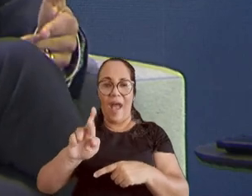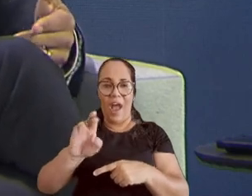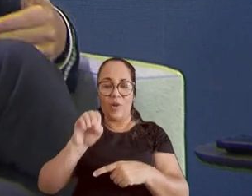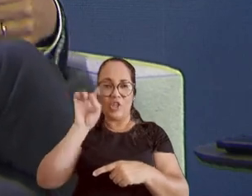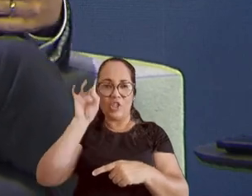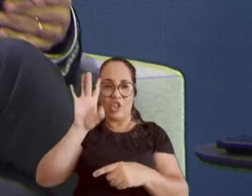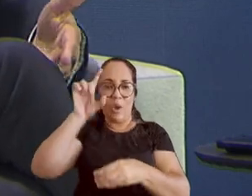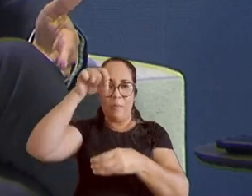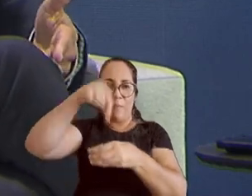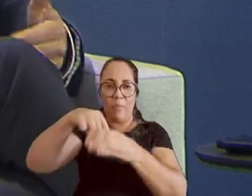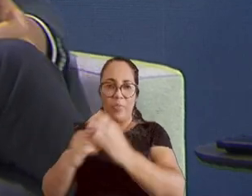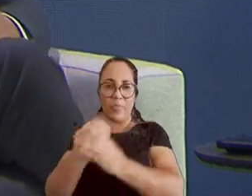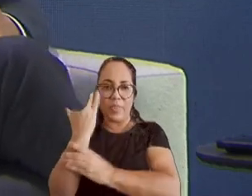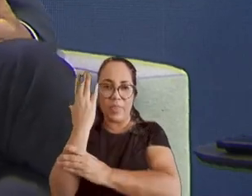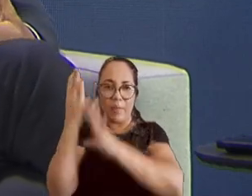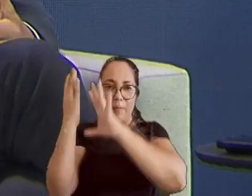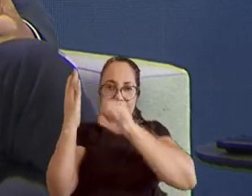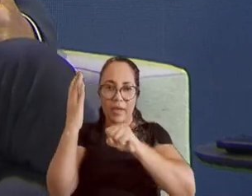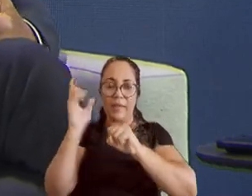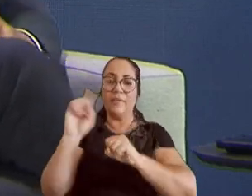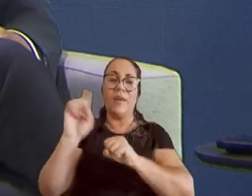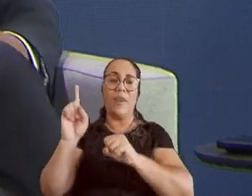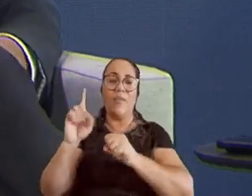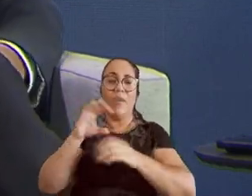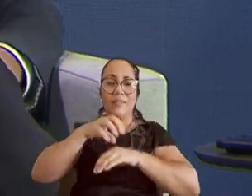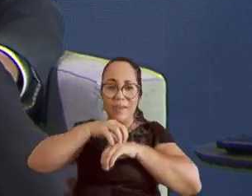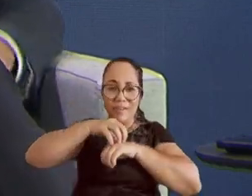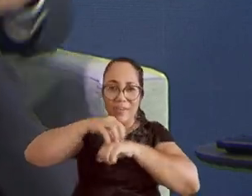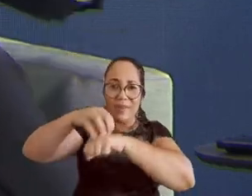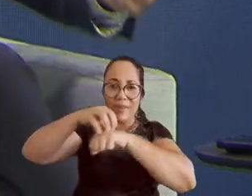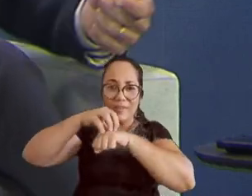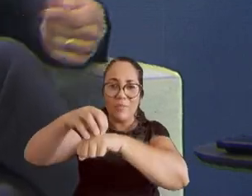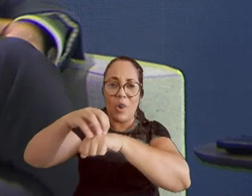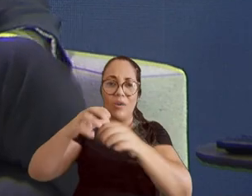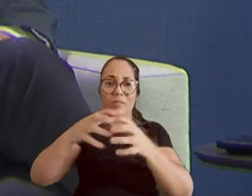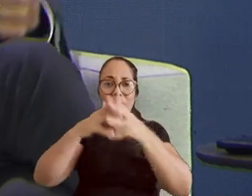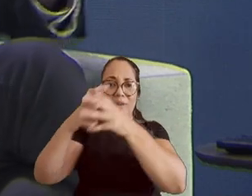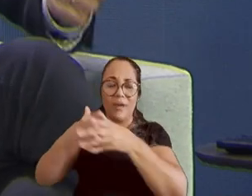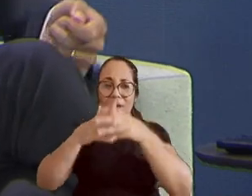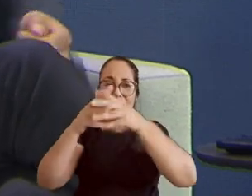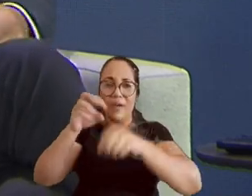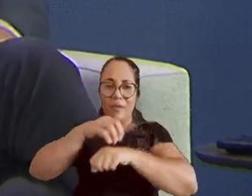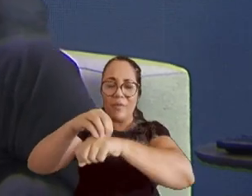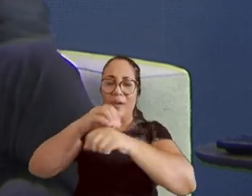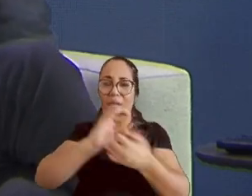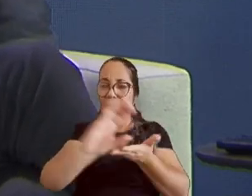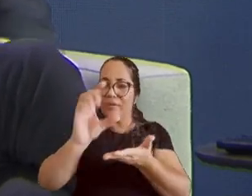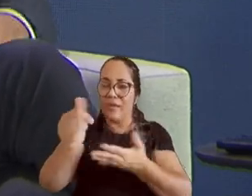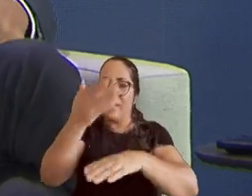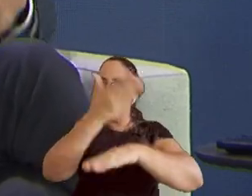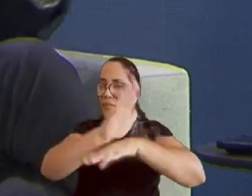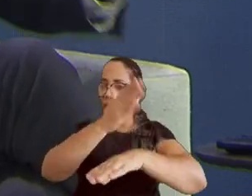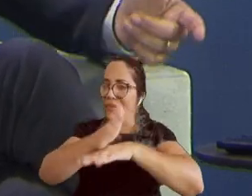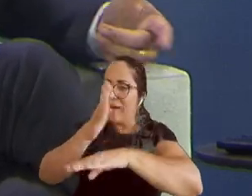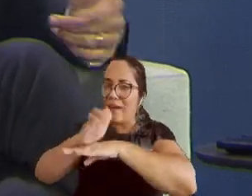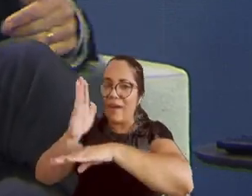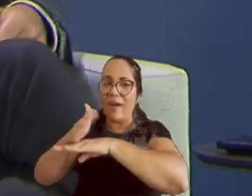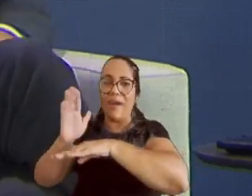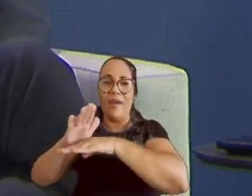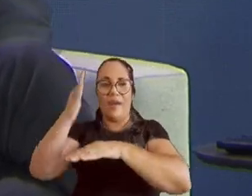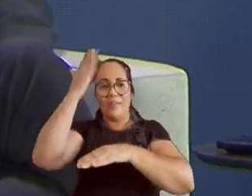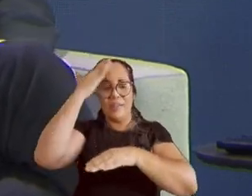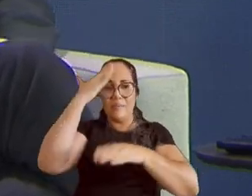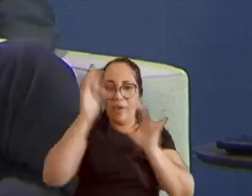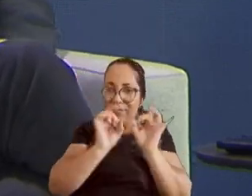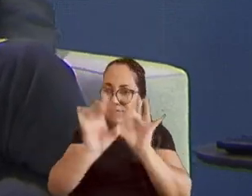armazenar é financiar né é depois é treinar saber fazer rede é depois processar